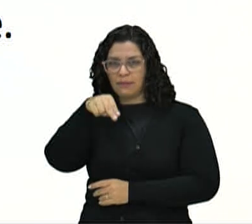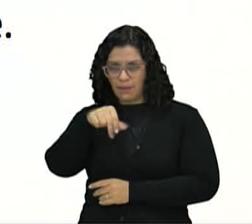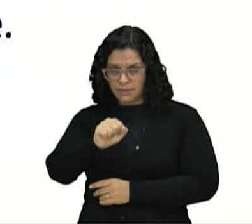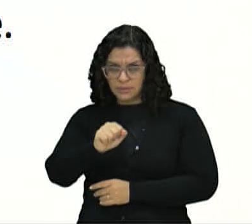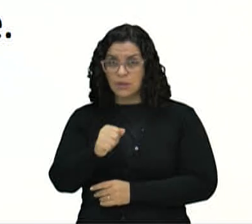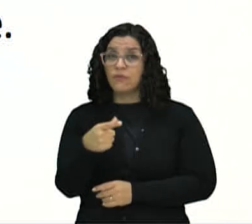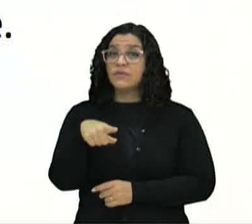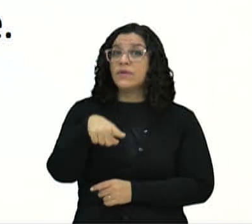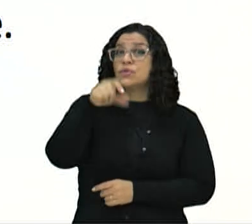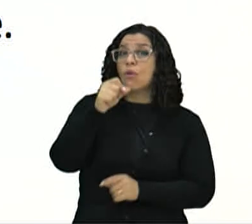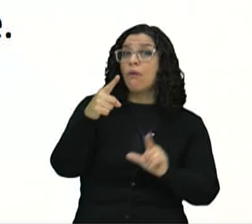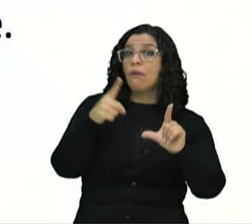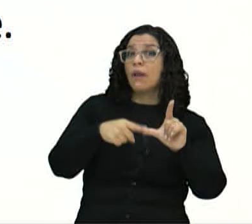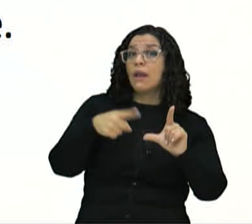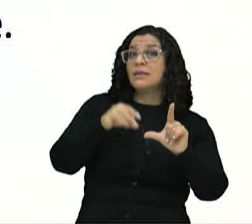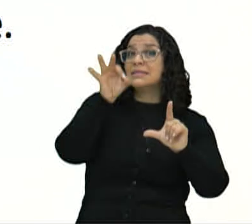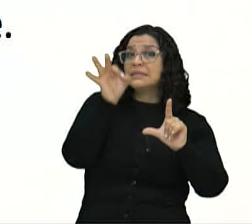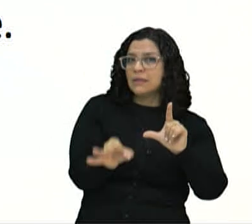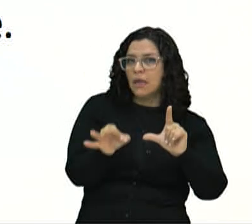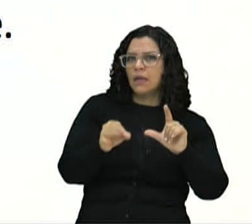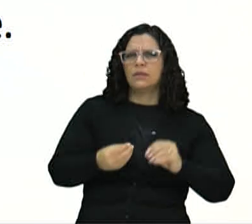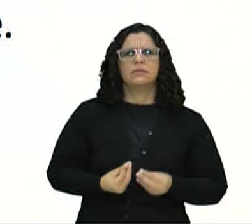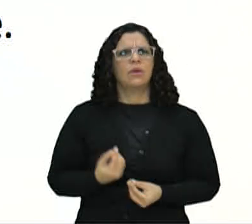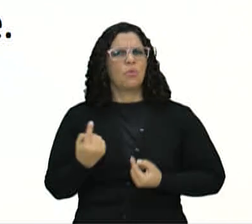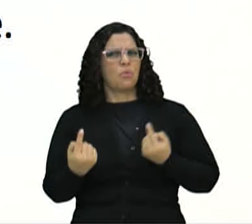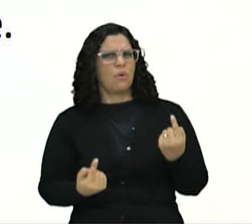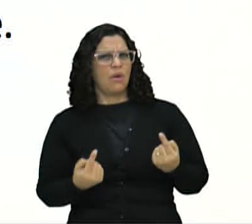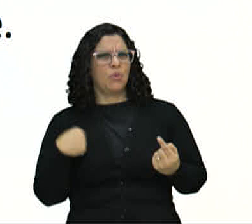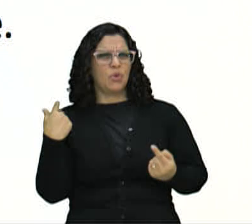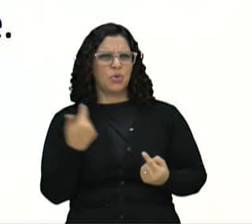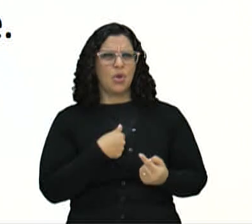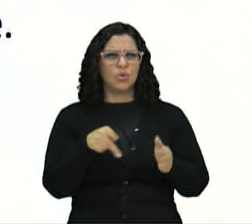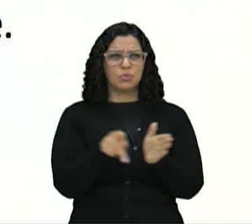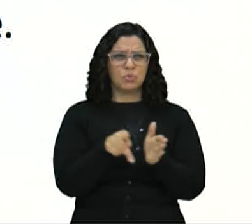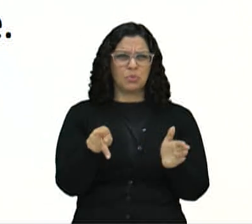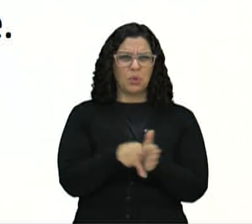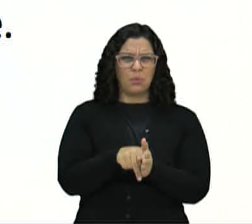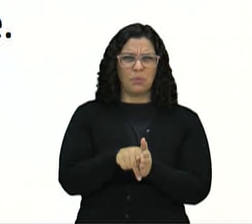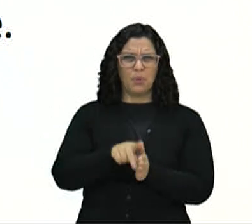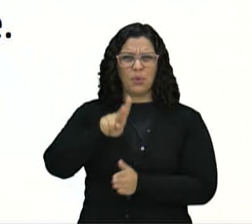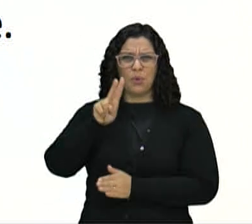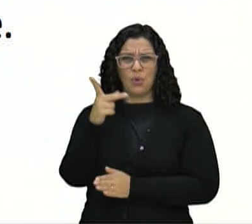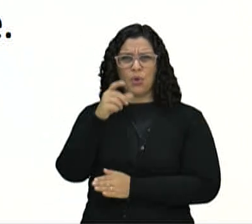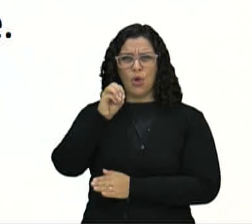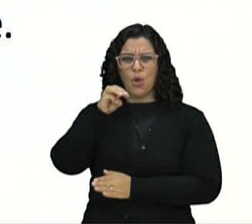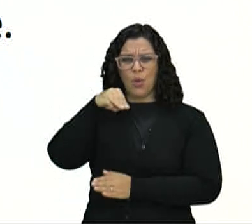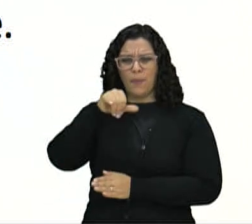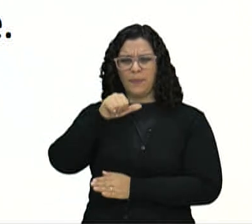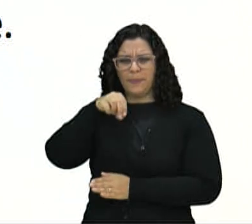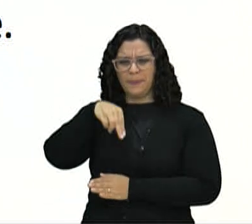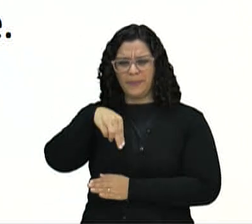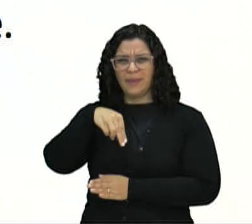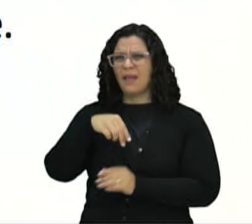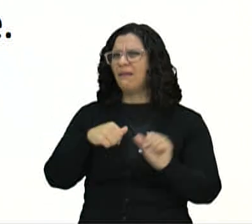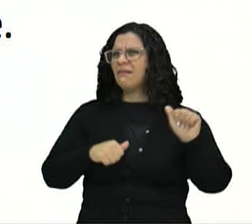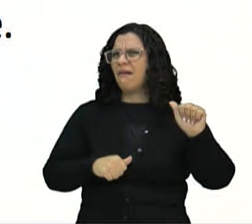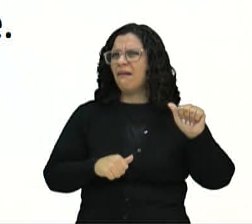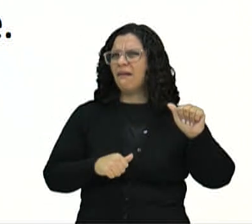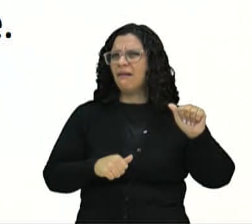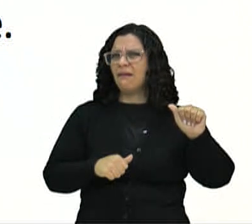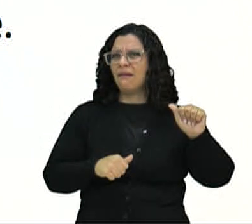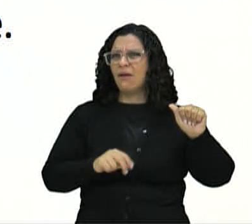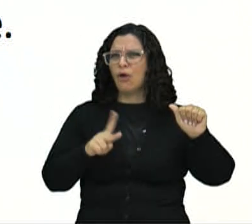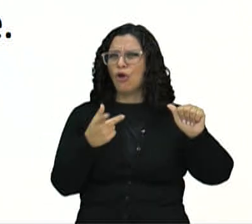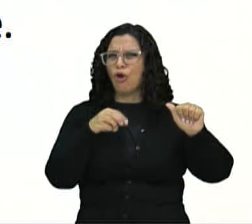correta. Vamos ver lá. Letra A. Será que pertencemos à ordem Hominídea e à família Homo?